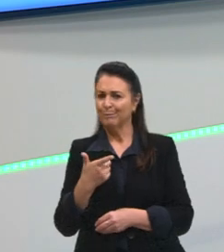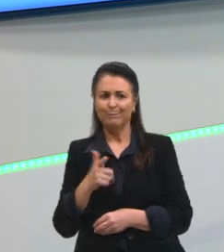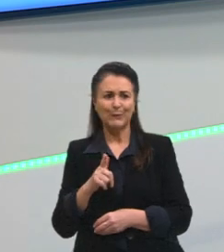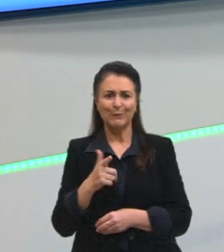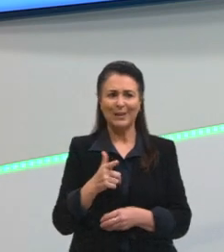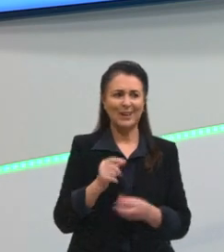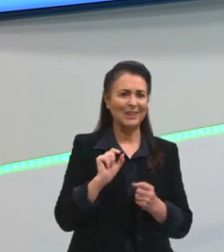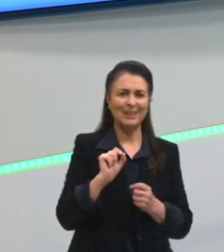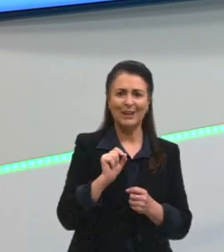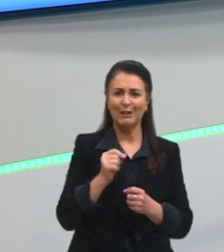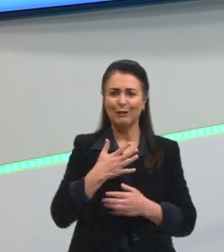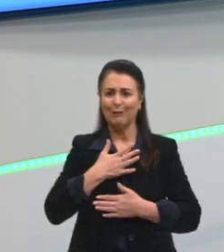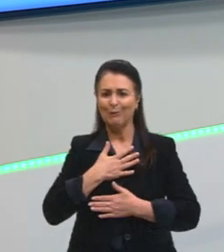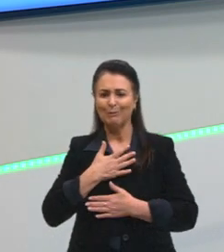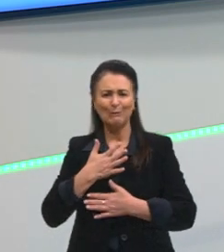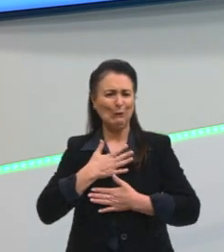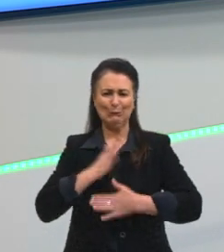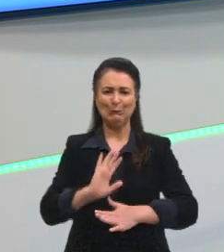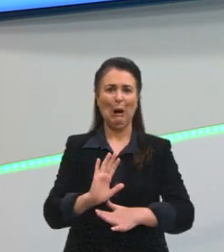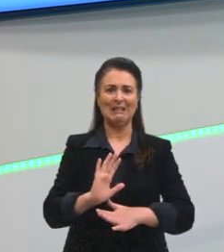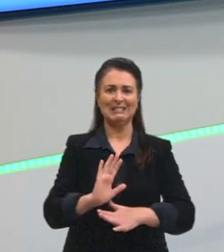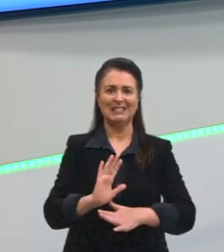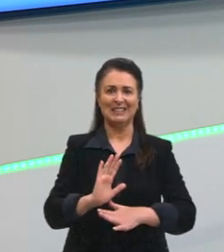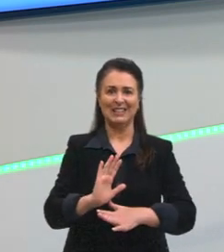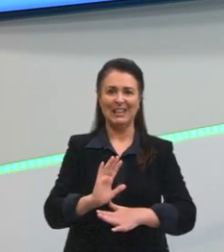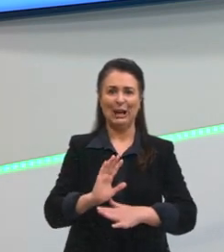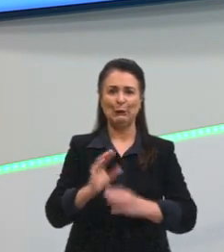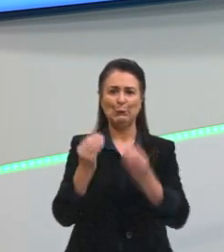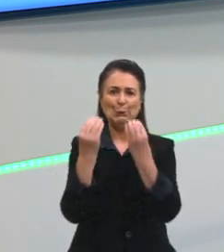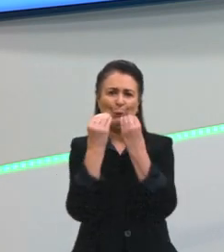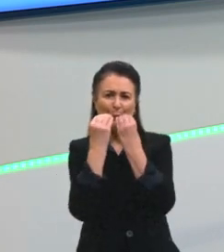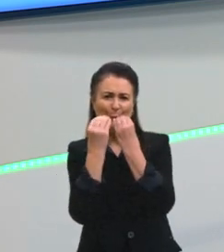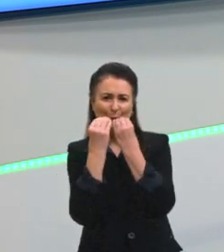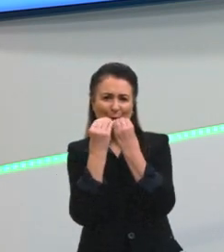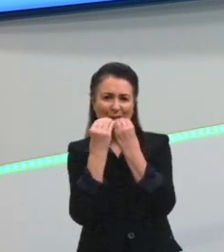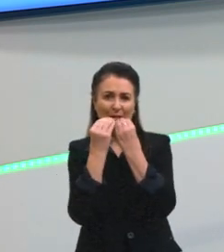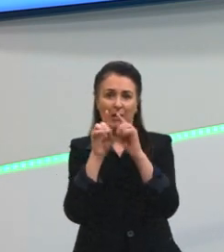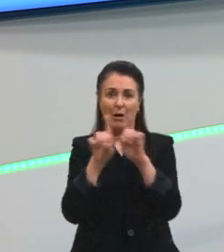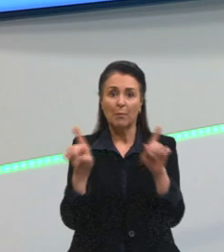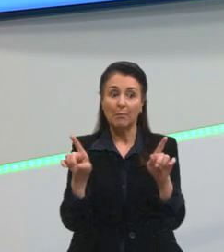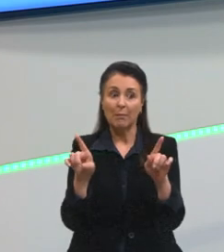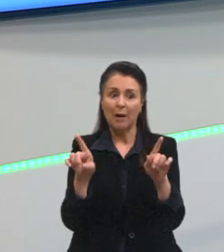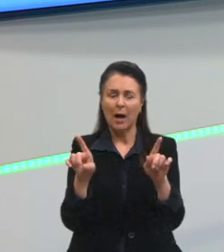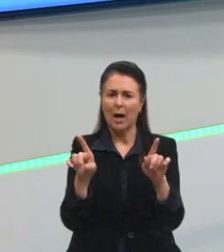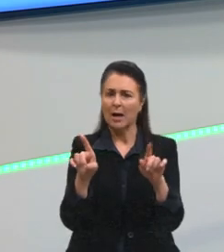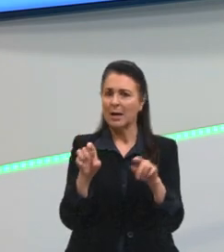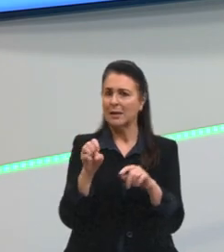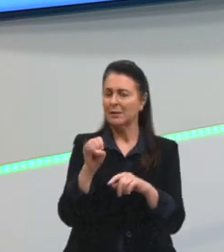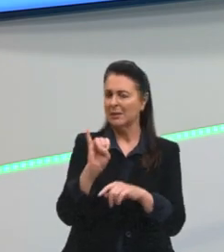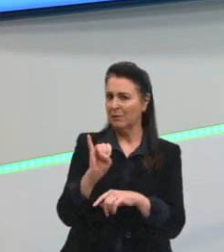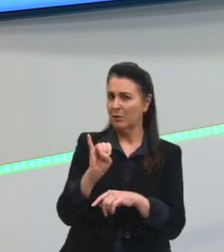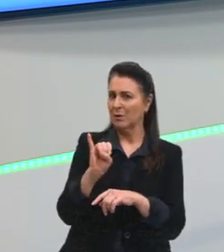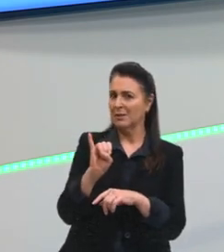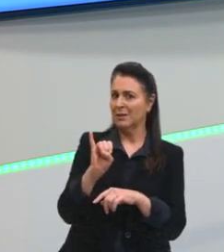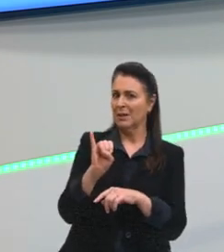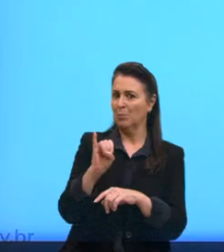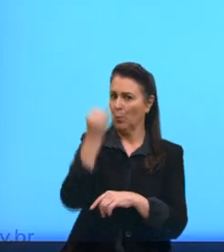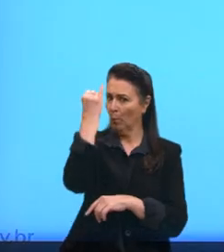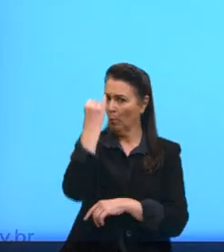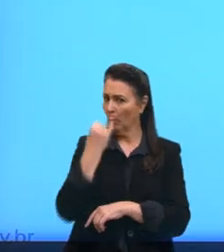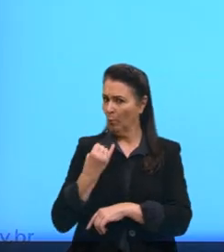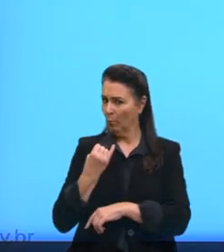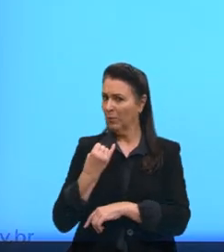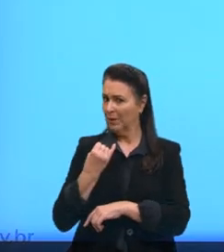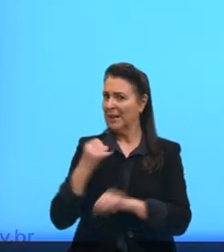quem não se deliciem com um hambúrguer a quanto mais mas talvez se for dietético seria bem melhor né